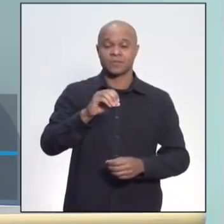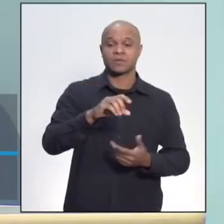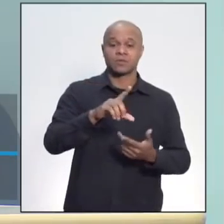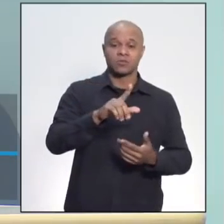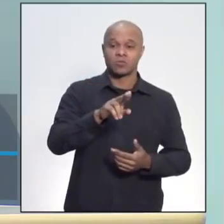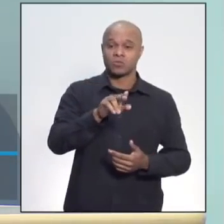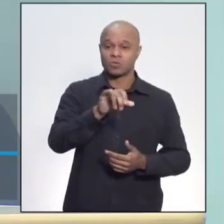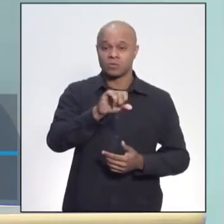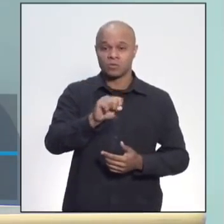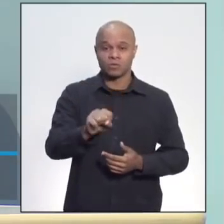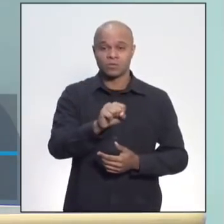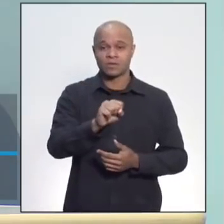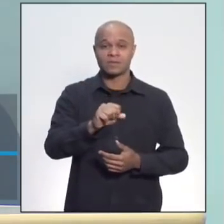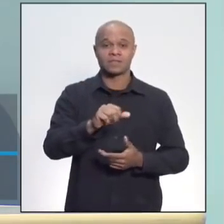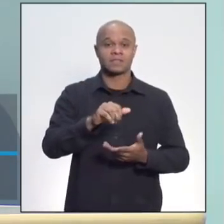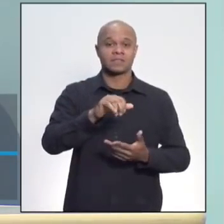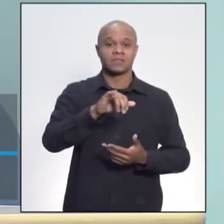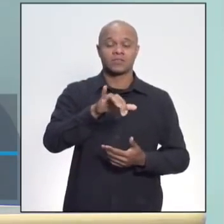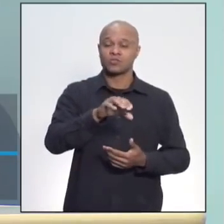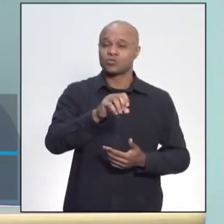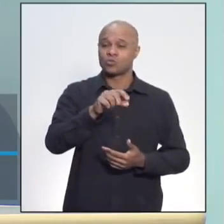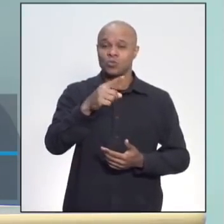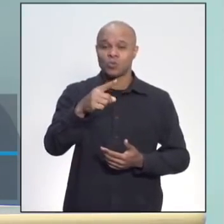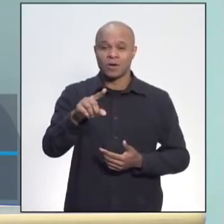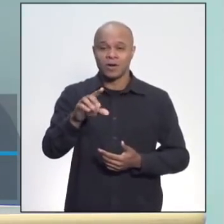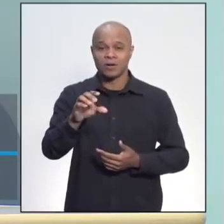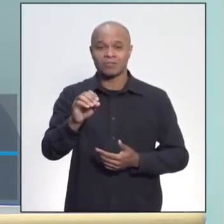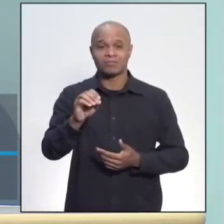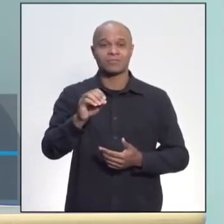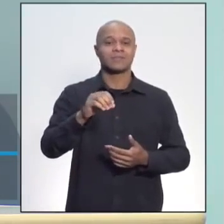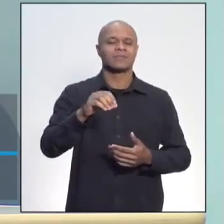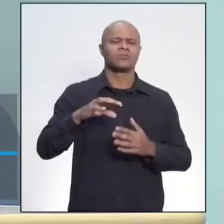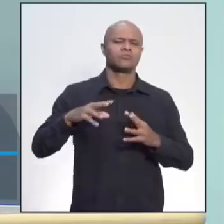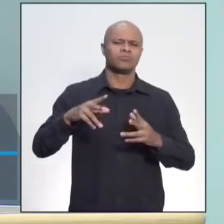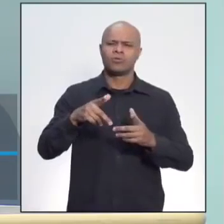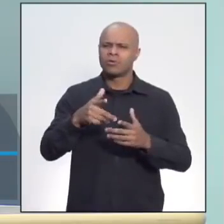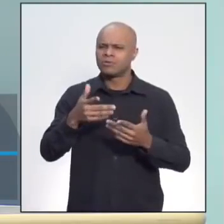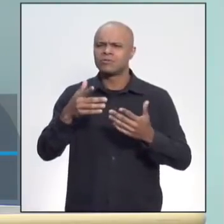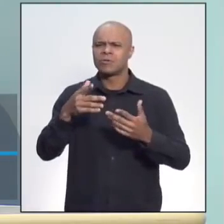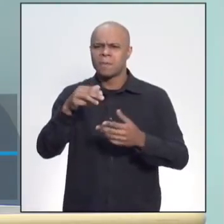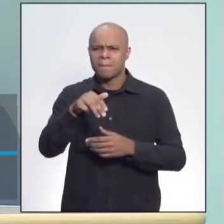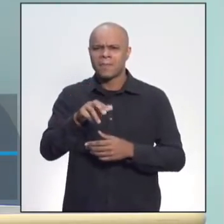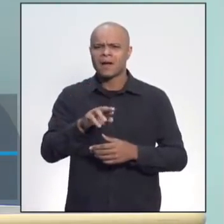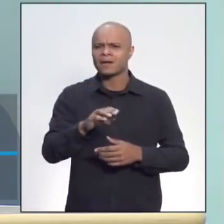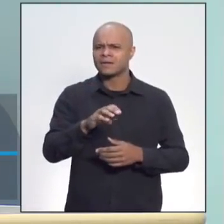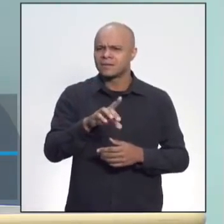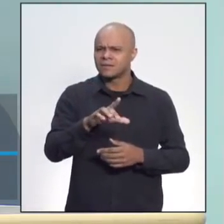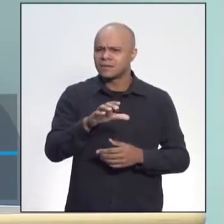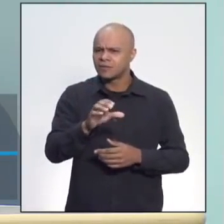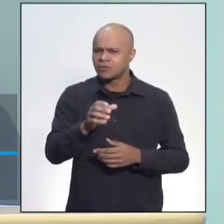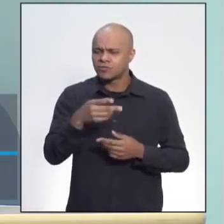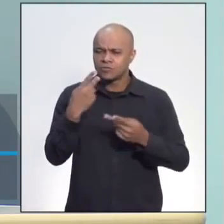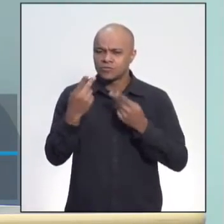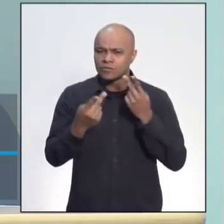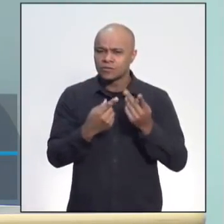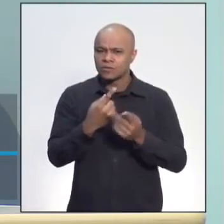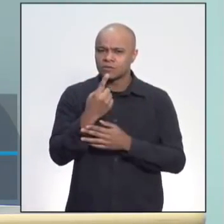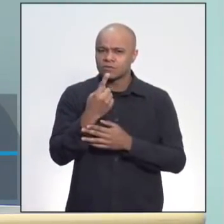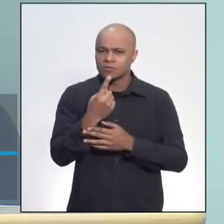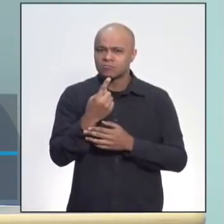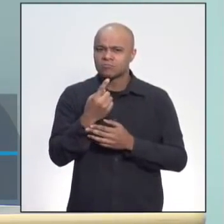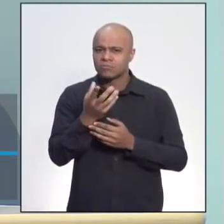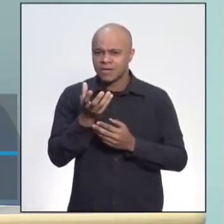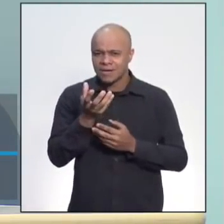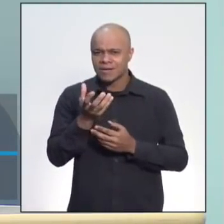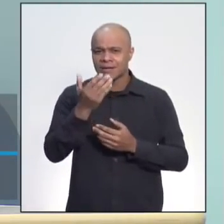João, a Gabriela, desculpa. O Marcelo falou que é 1. Bom, quero também